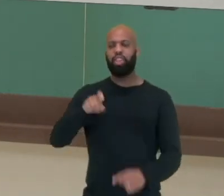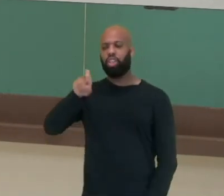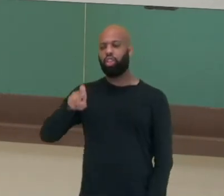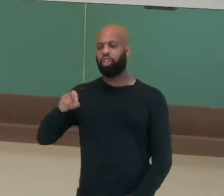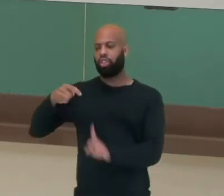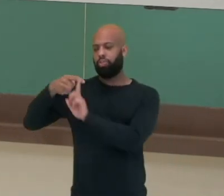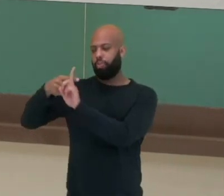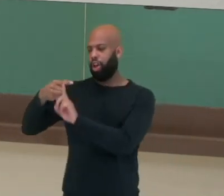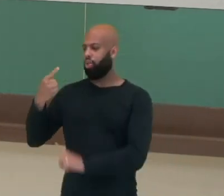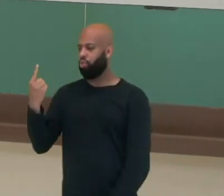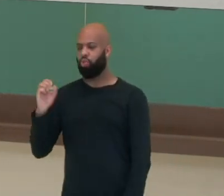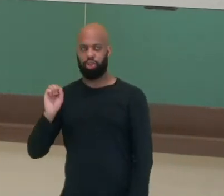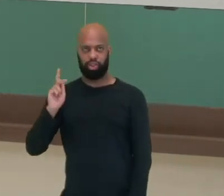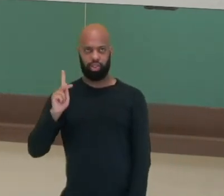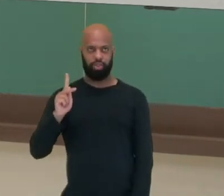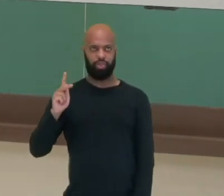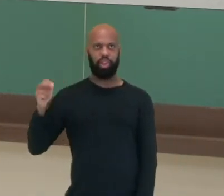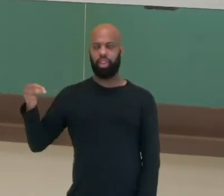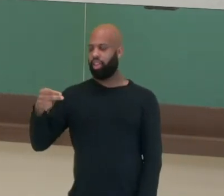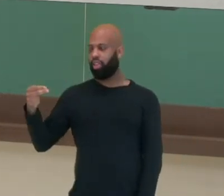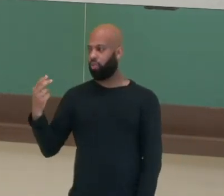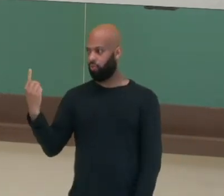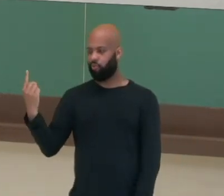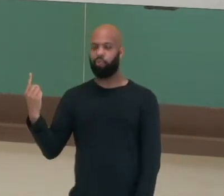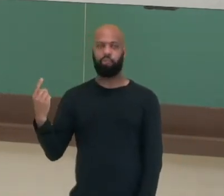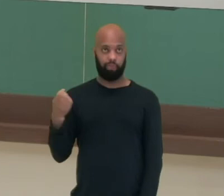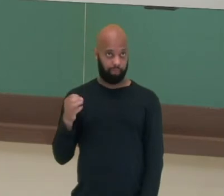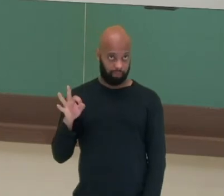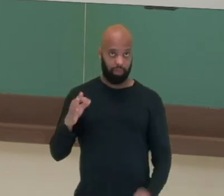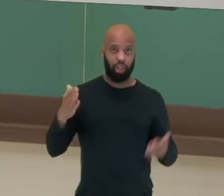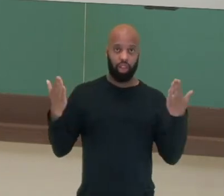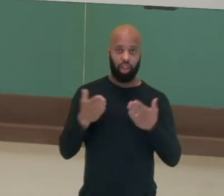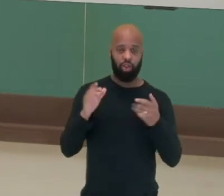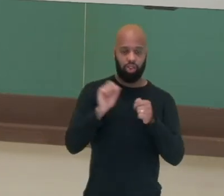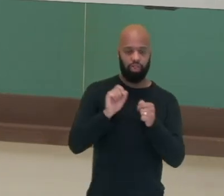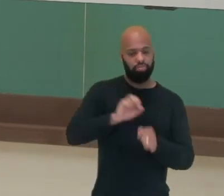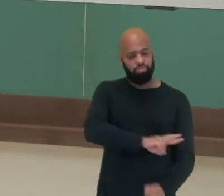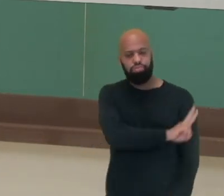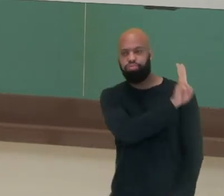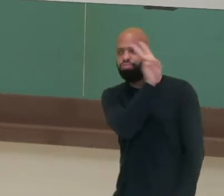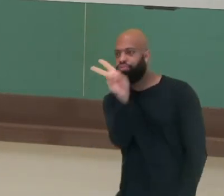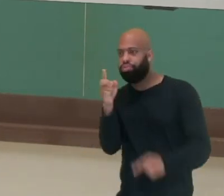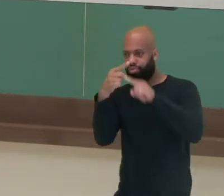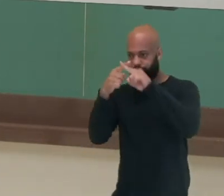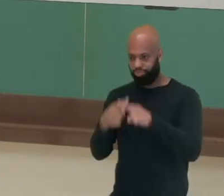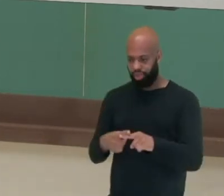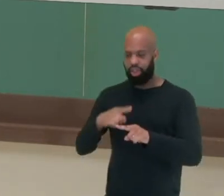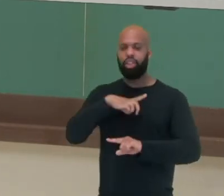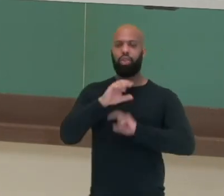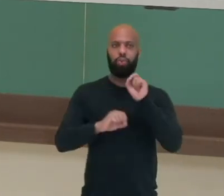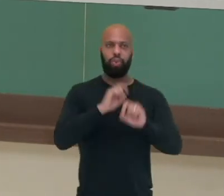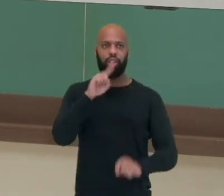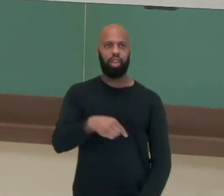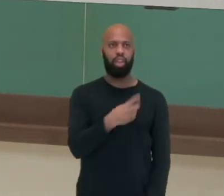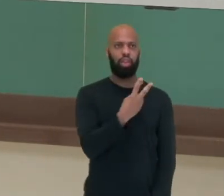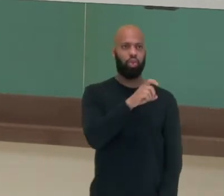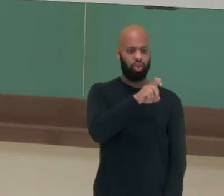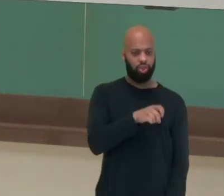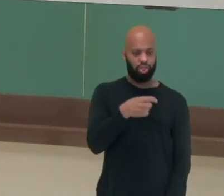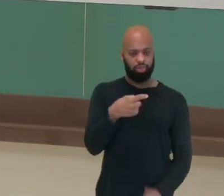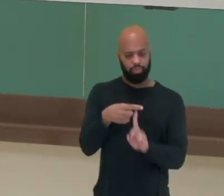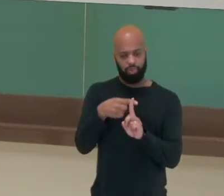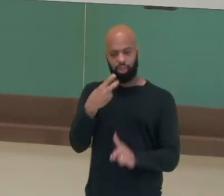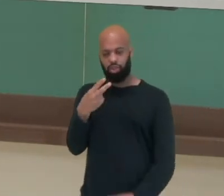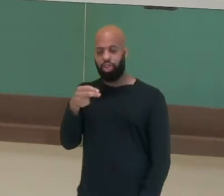1. Igual a 1. Distributiva aqui, pessoal, ficamos com 2x mais 2 igual a